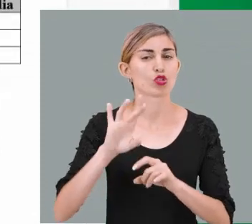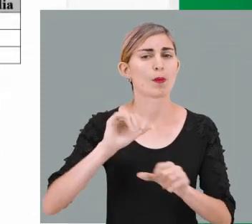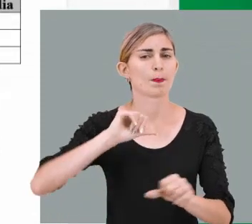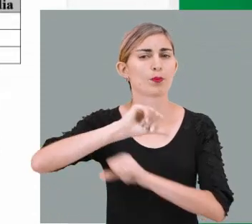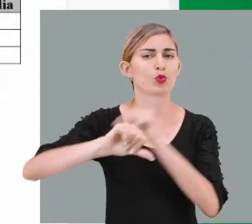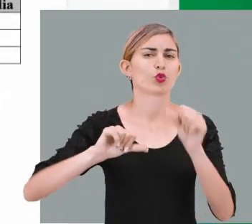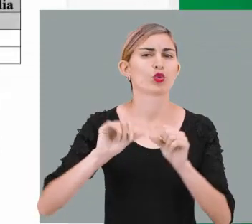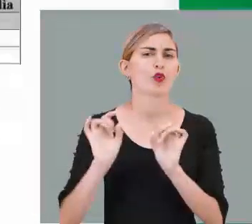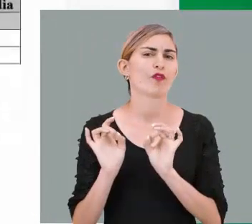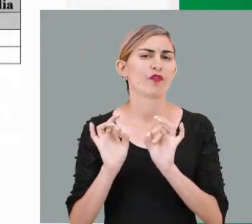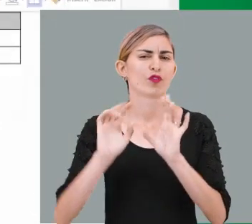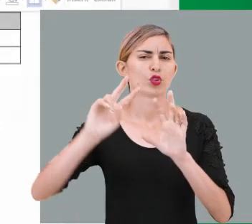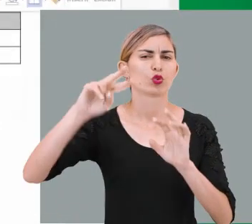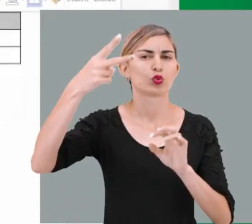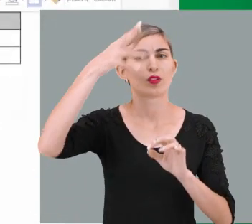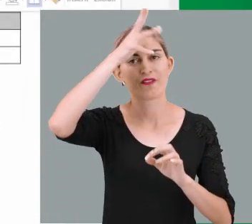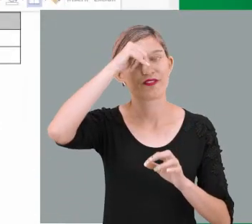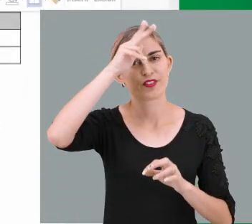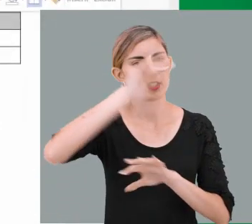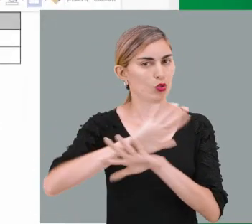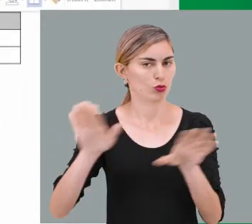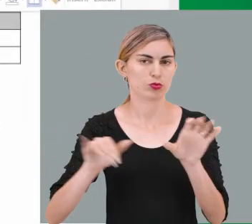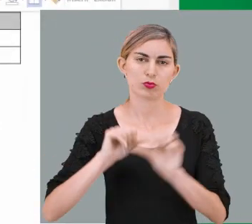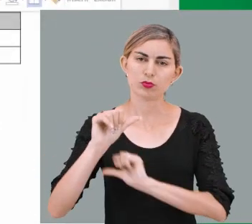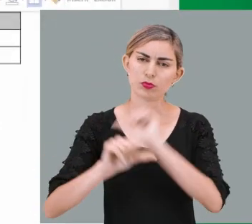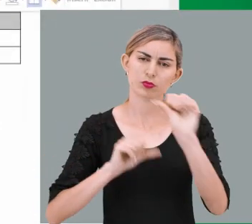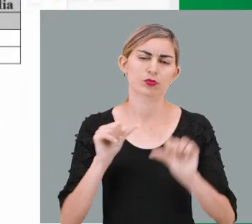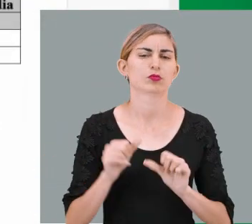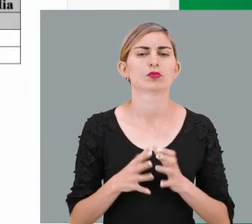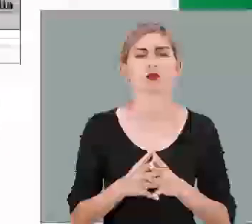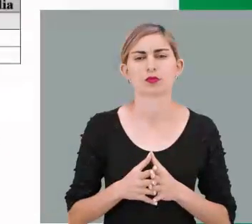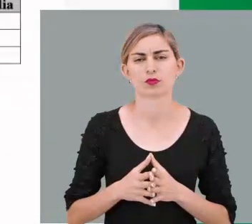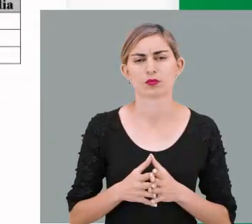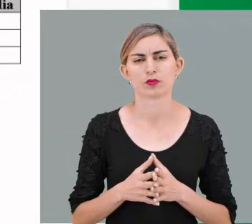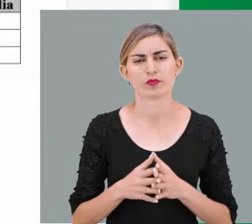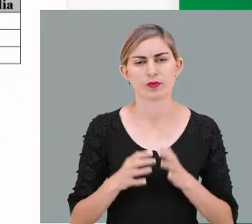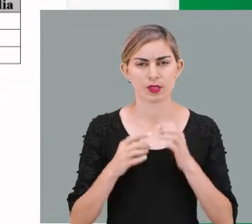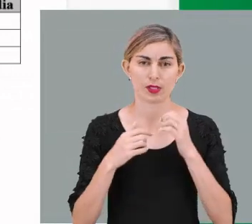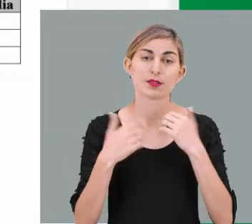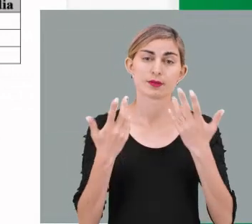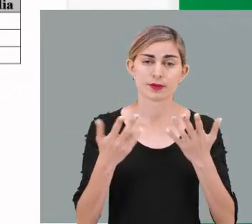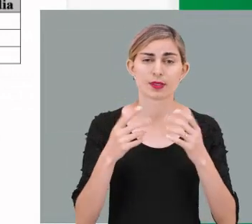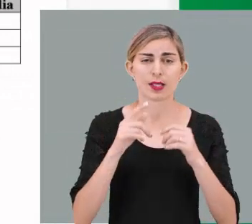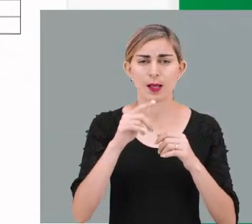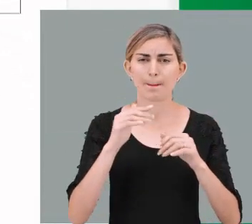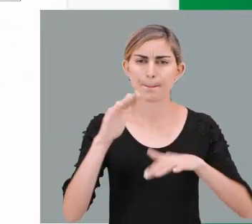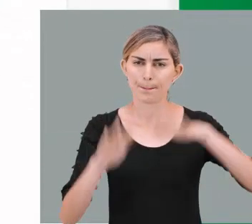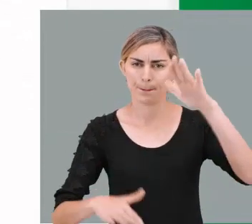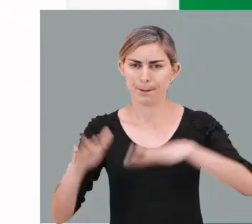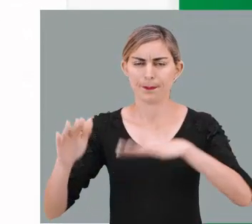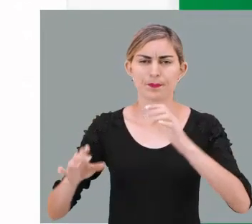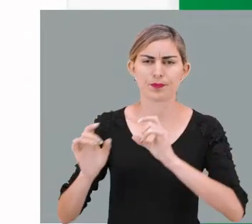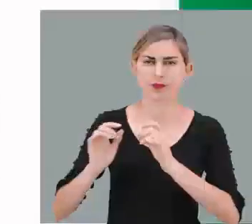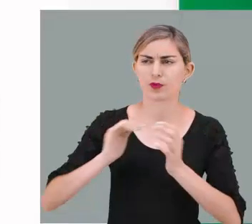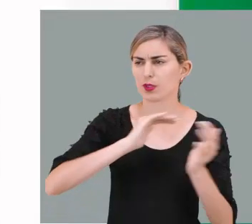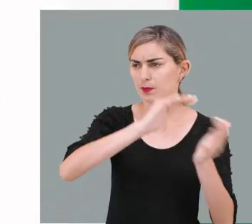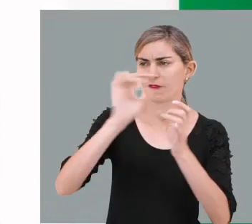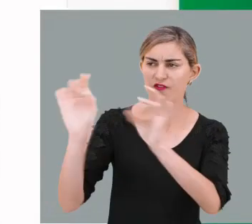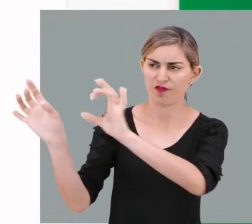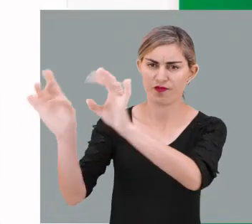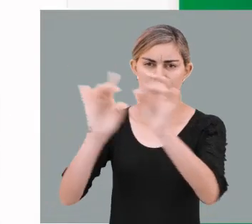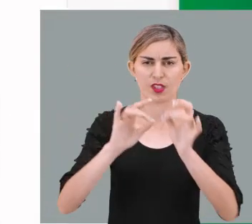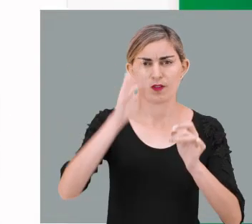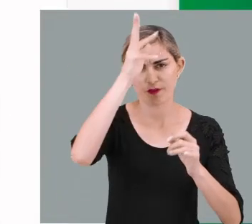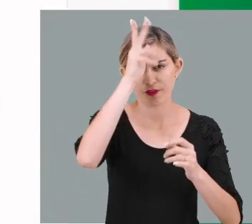Só houve mudança na demanda do sanduíche de frango. Sendo assim, a proporção da demanda dos